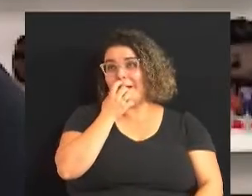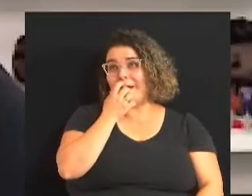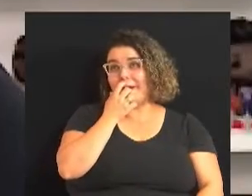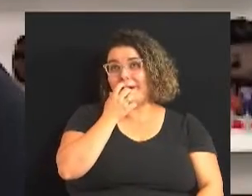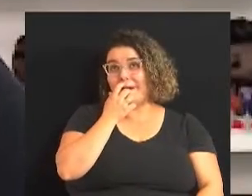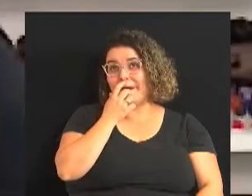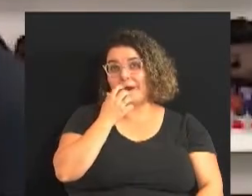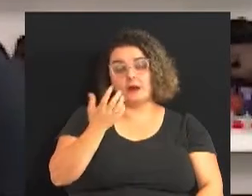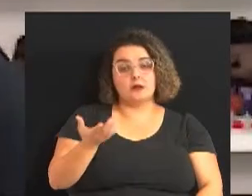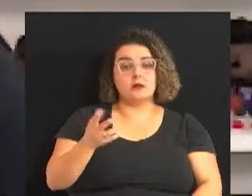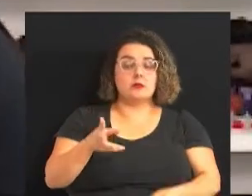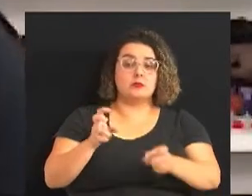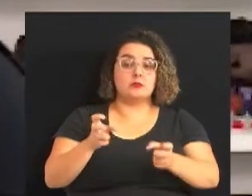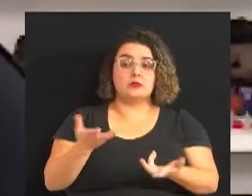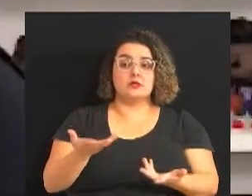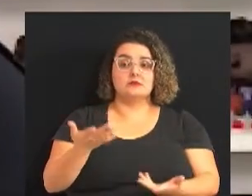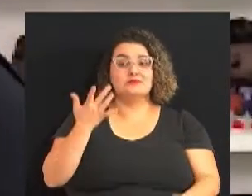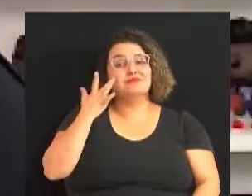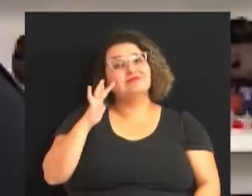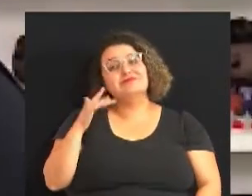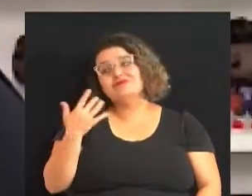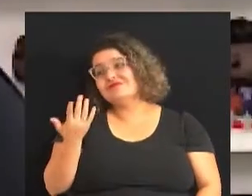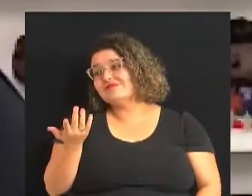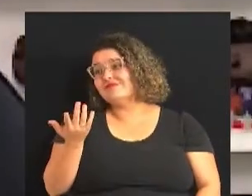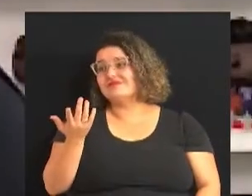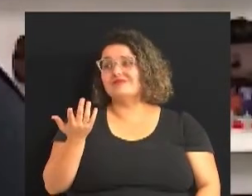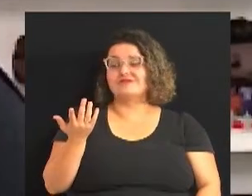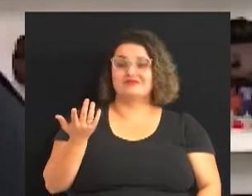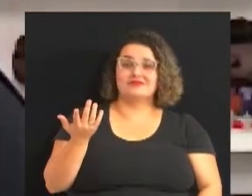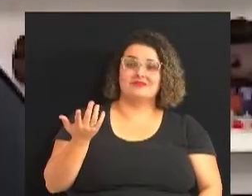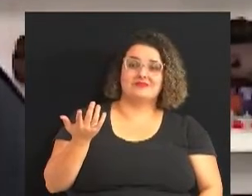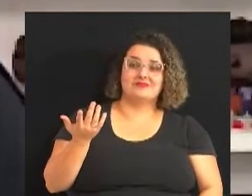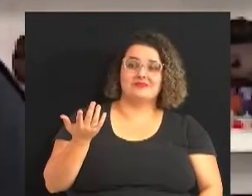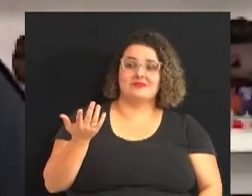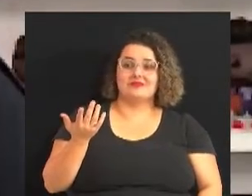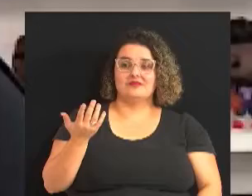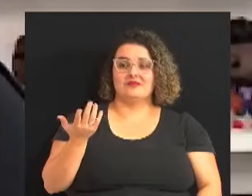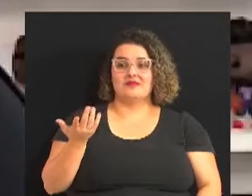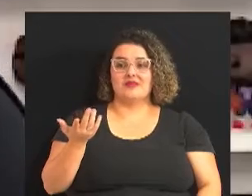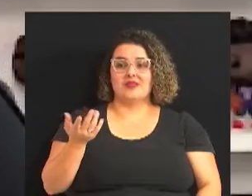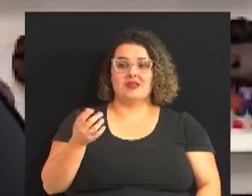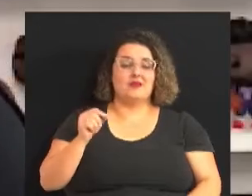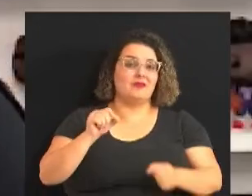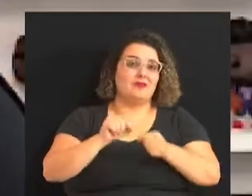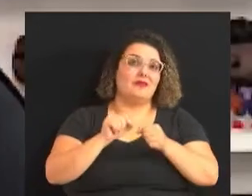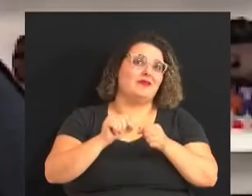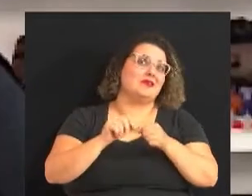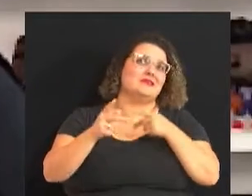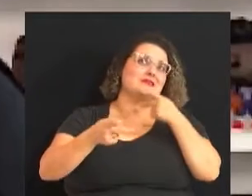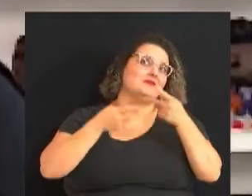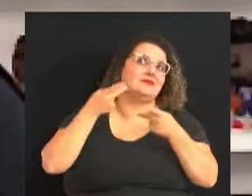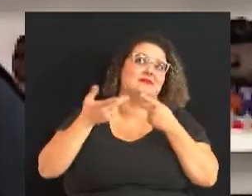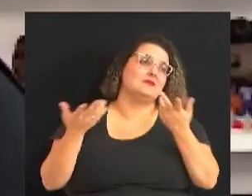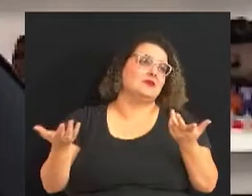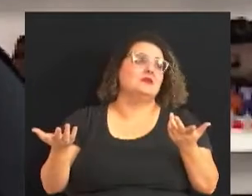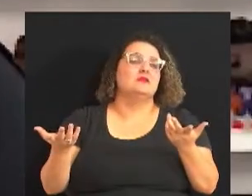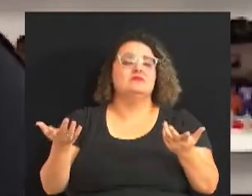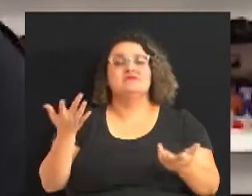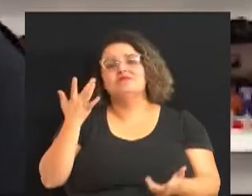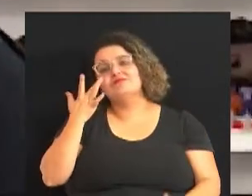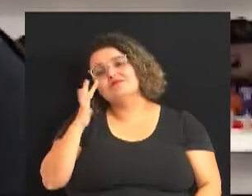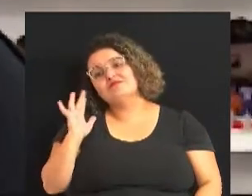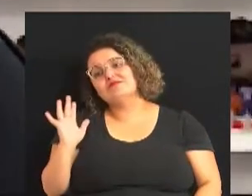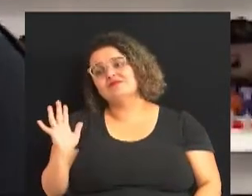a gente percebe, não sei, cara, se seria muito leviano eu de longe fazer esse tipo de comentário, mas não sei se